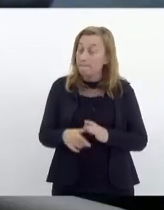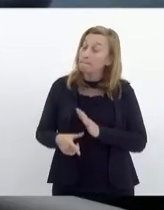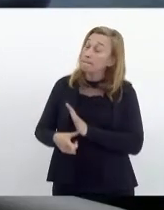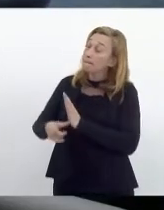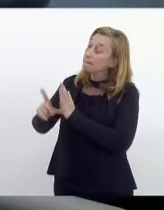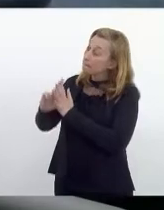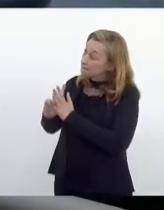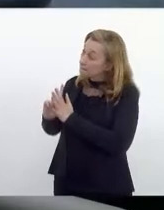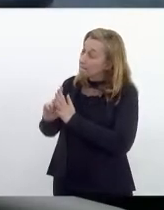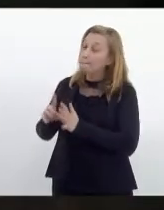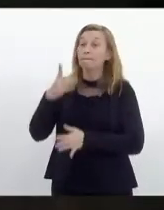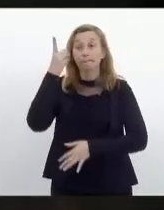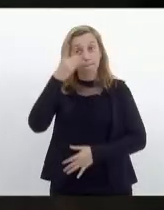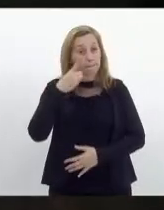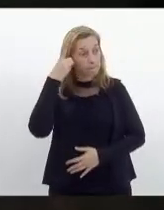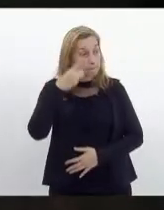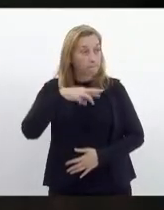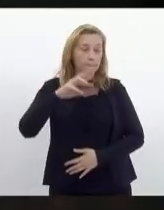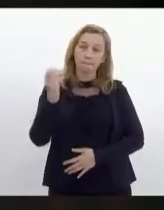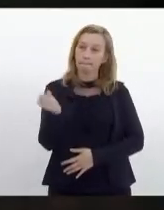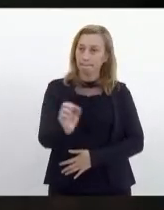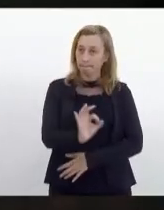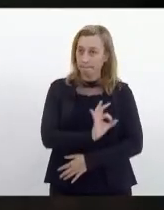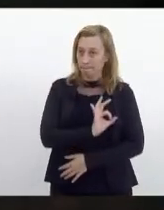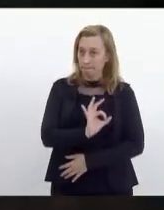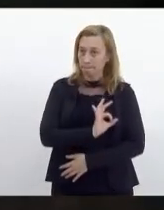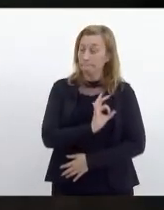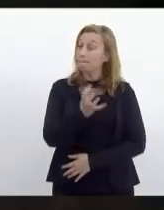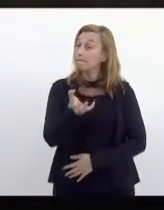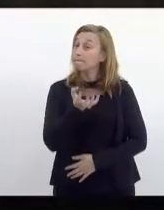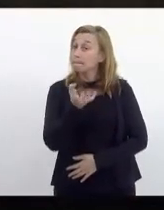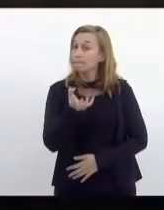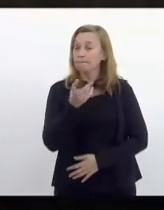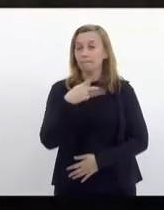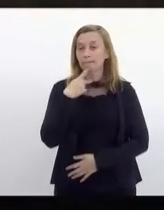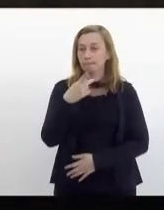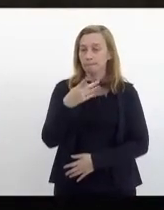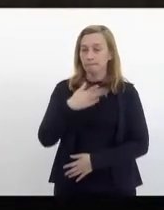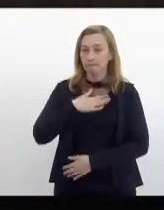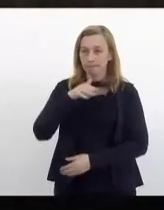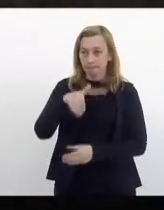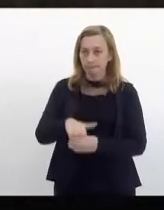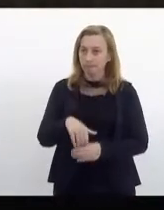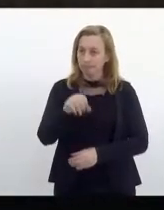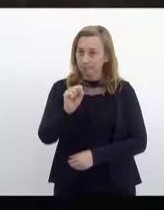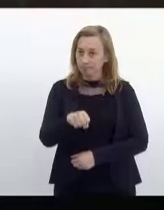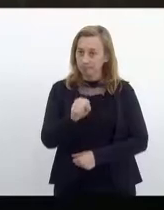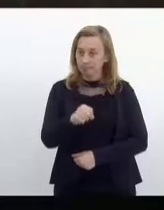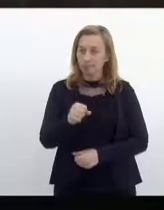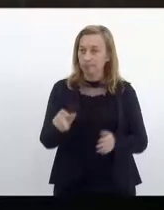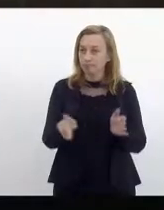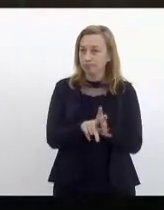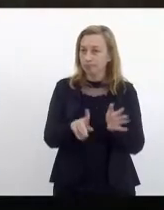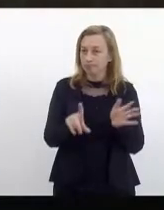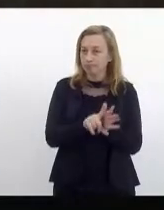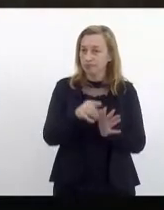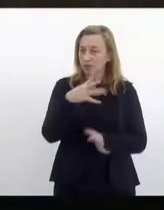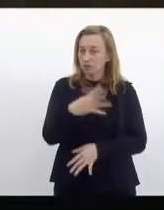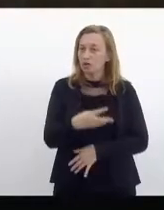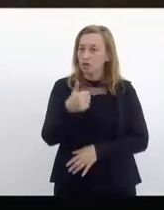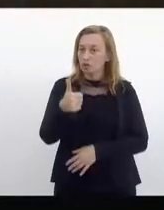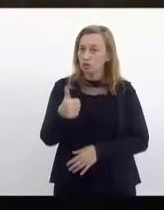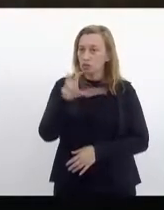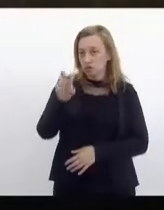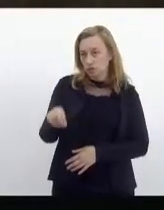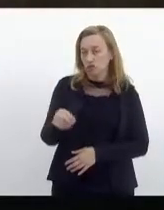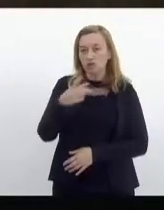porém, deputada Marta Rocha. Eu queria declarar aqui o meu voto favorável ao projeto de lei